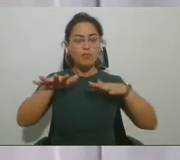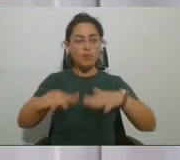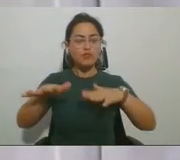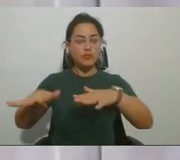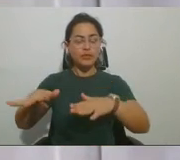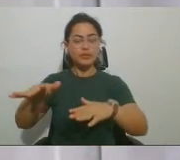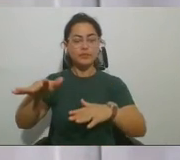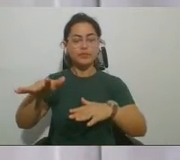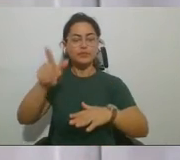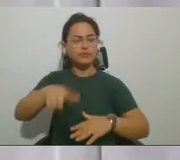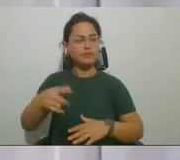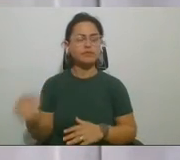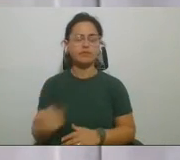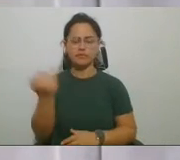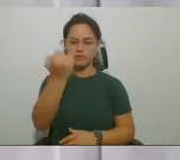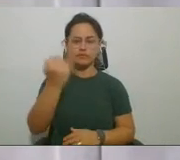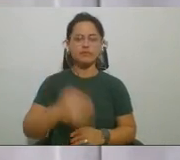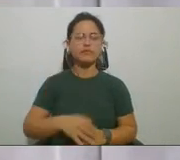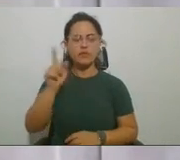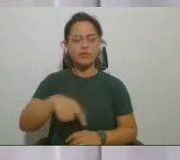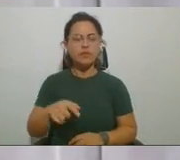luta contra o feminicídio,